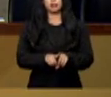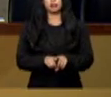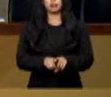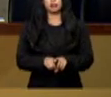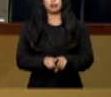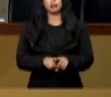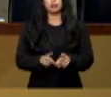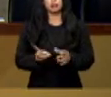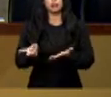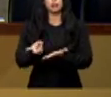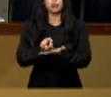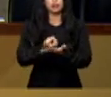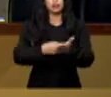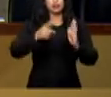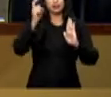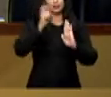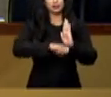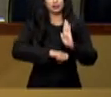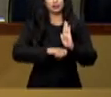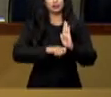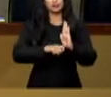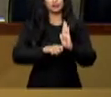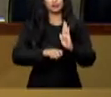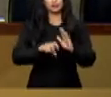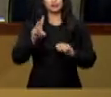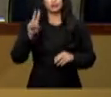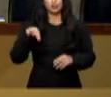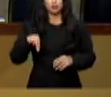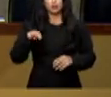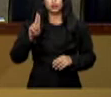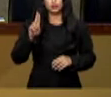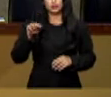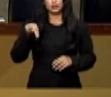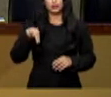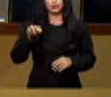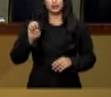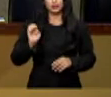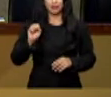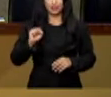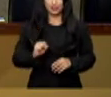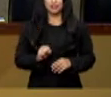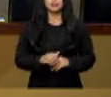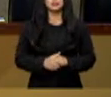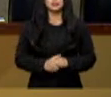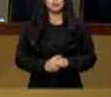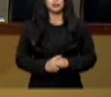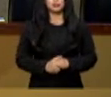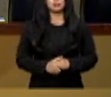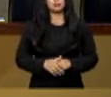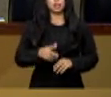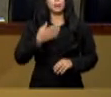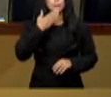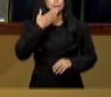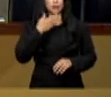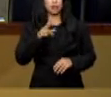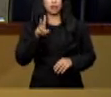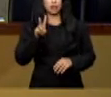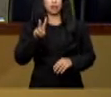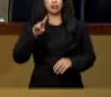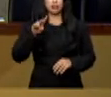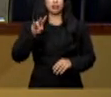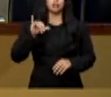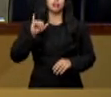Sua Excelência, o ministro Nunes Marques, pediu vista após o voto